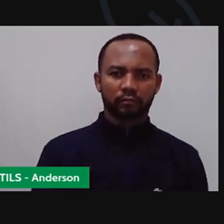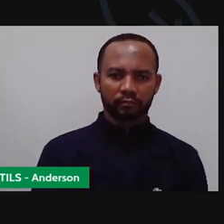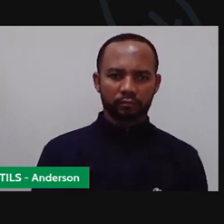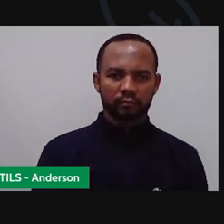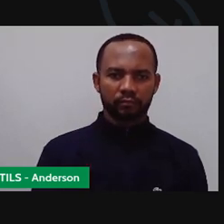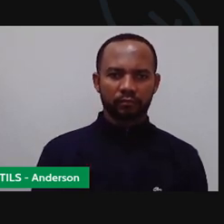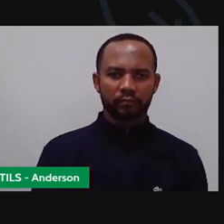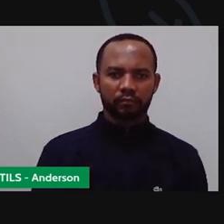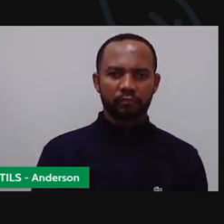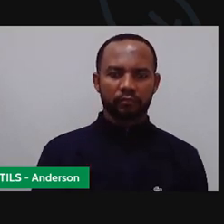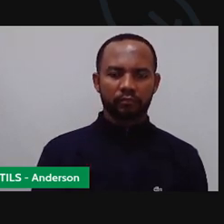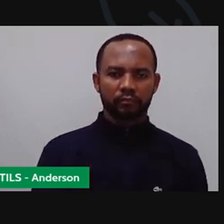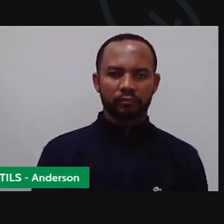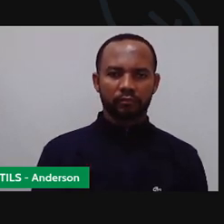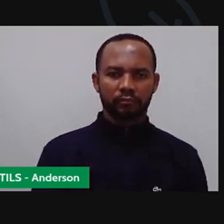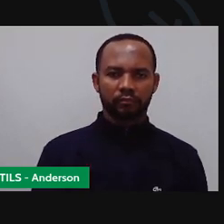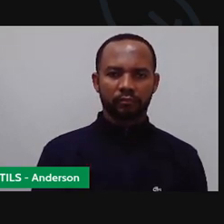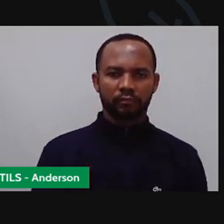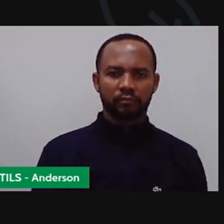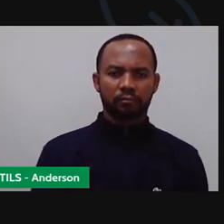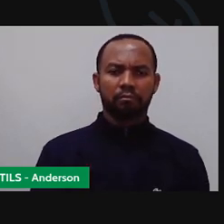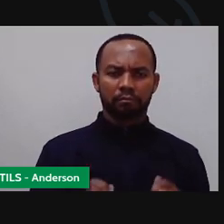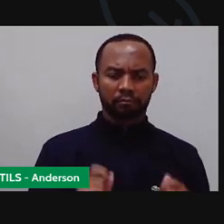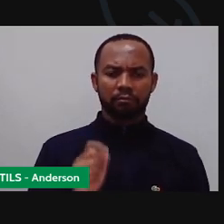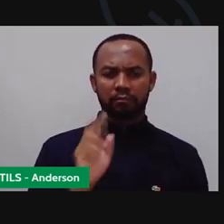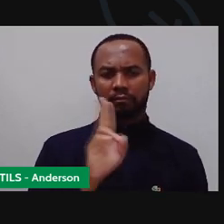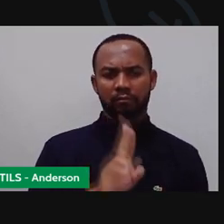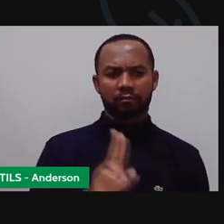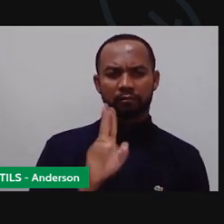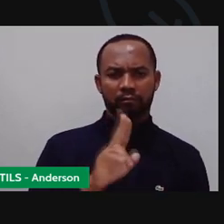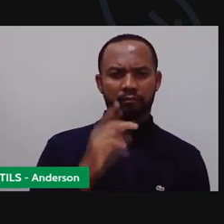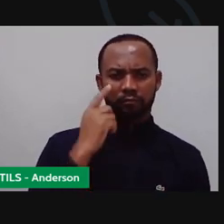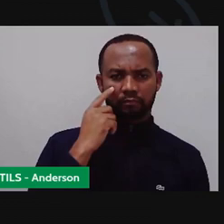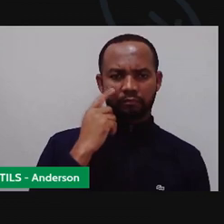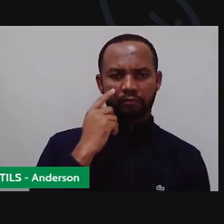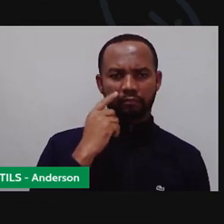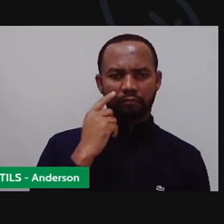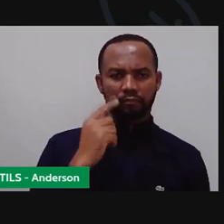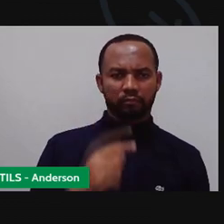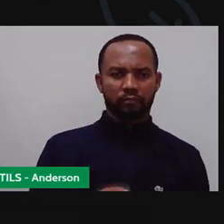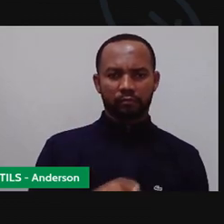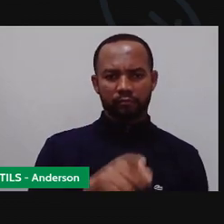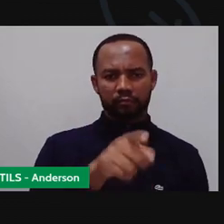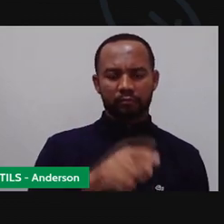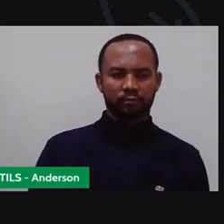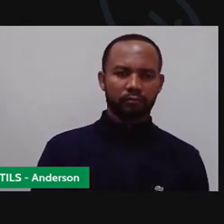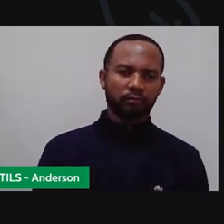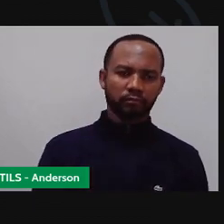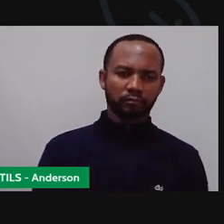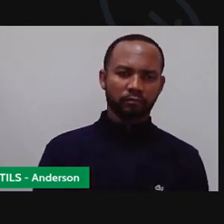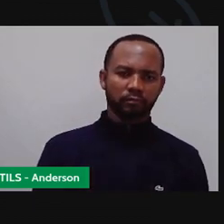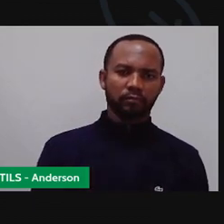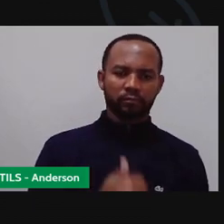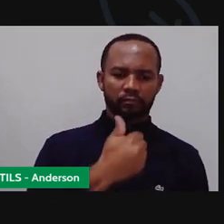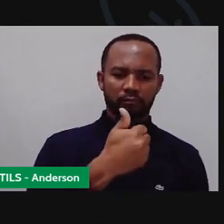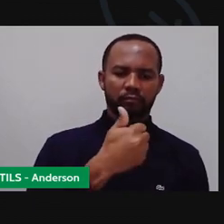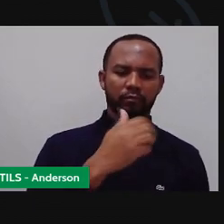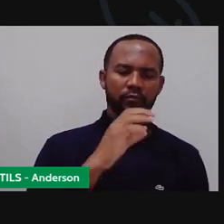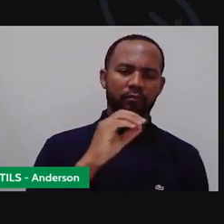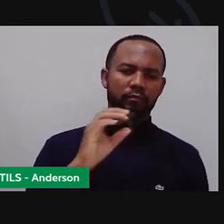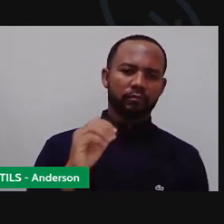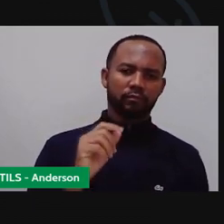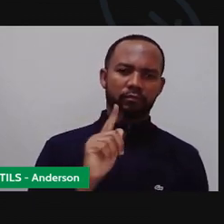você pode usar as 500 gramas. Lembra que a Pro falou? Você pode 100, ó, tá aqui, tá vendo? 100 gramas. Por que que tá em